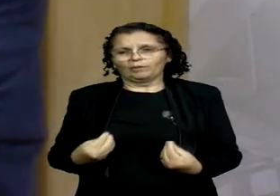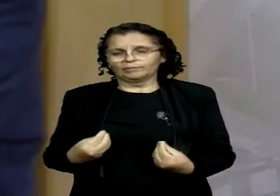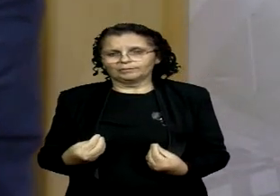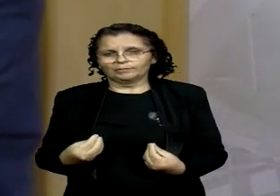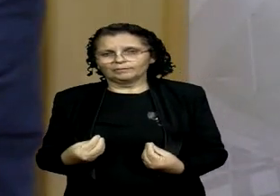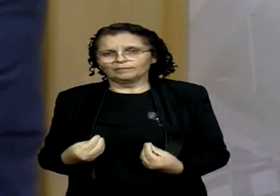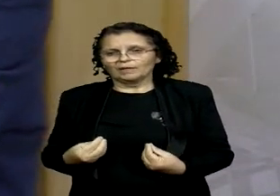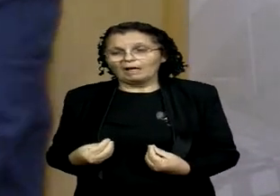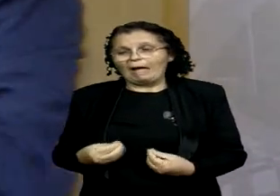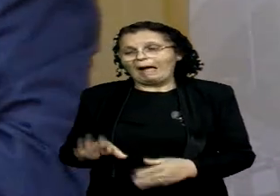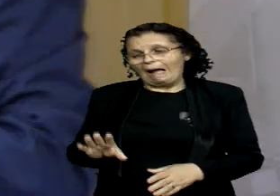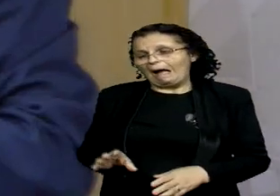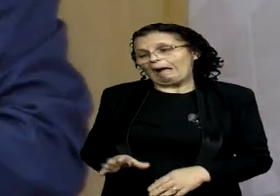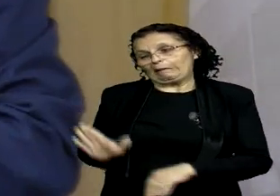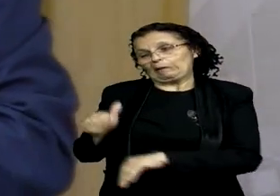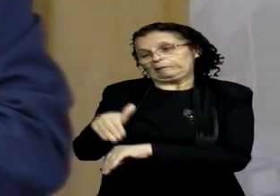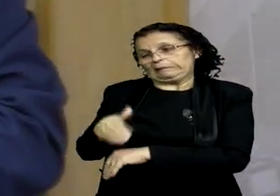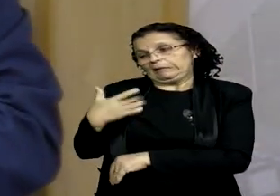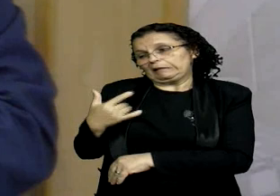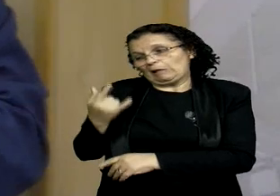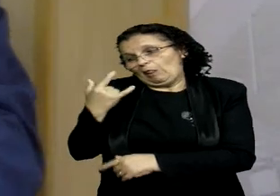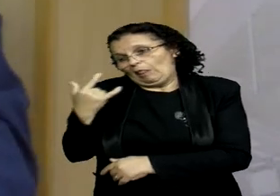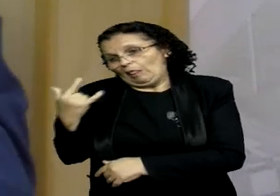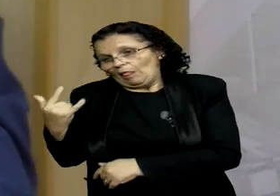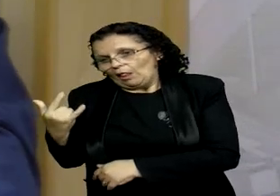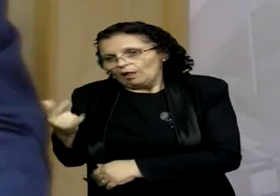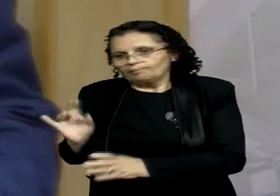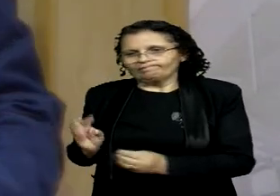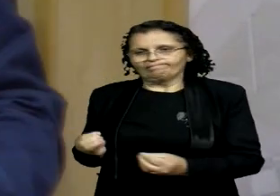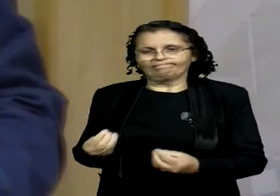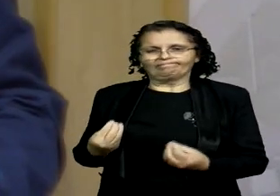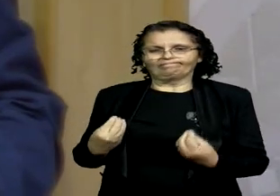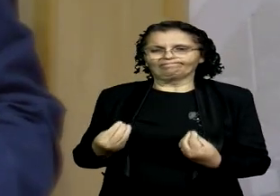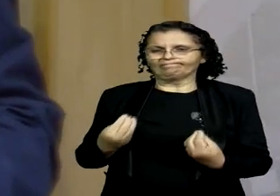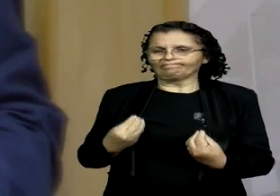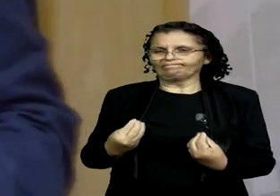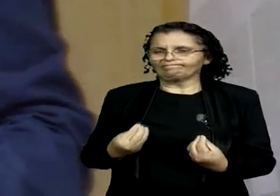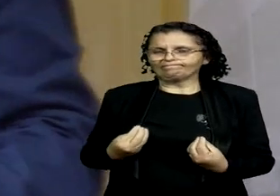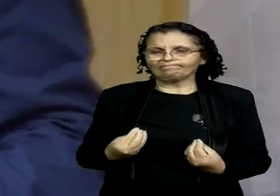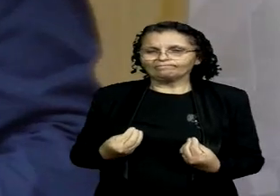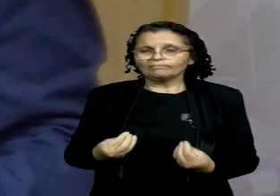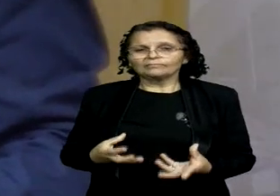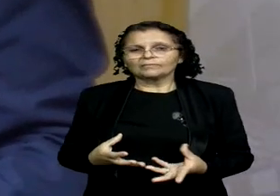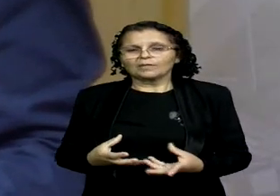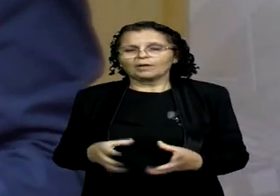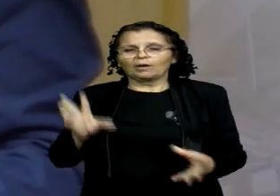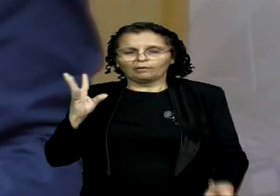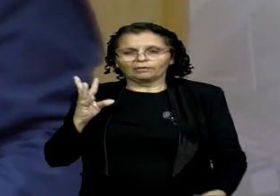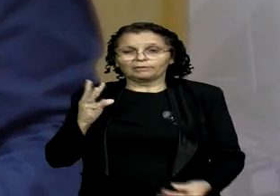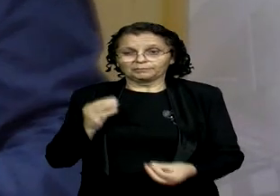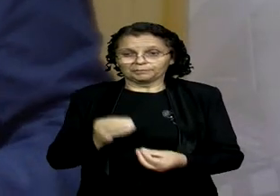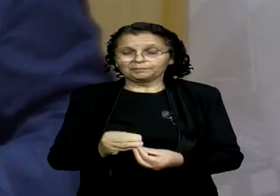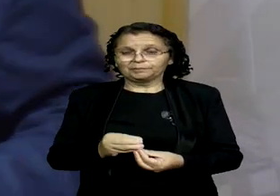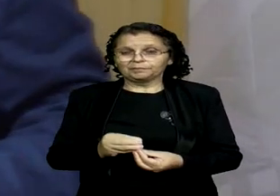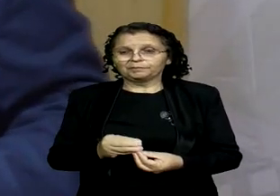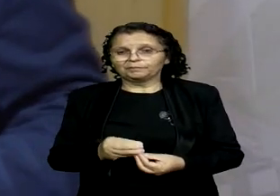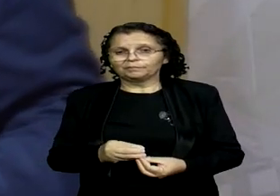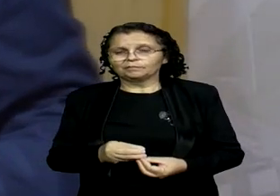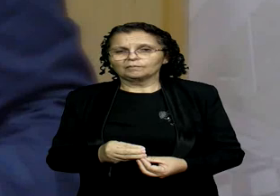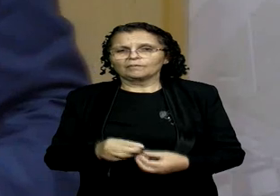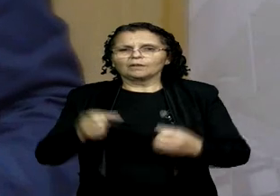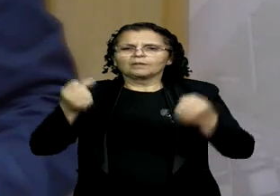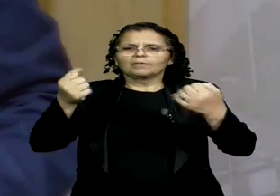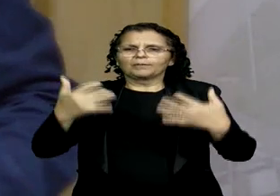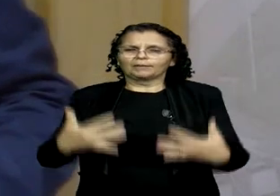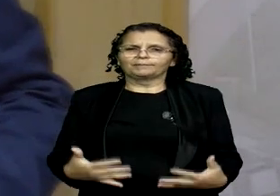culpa pode ser também da criança. E eu quero aqui terminar as minhas palavras aqui, senhor presidente,